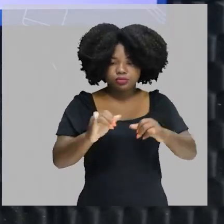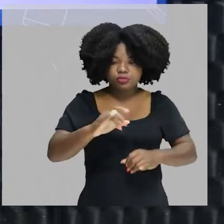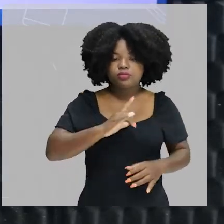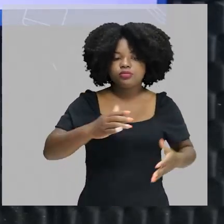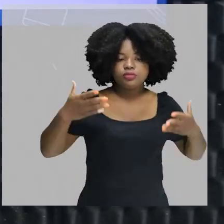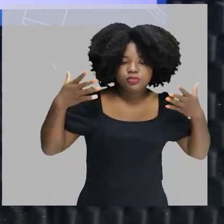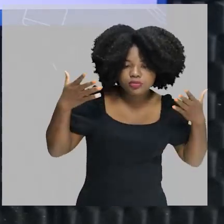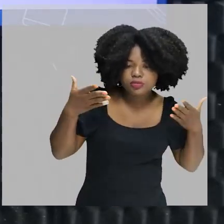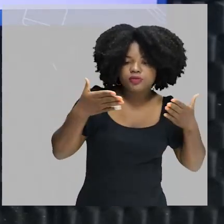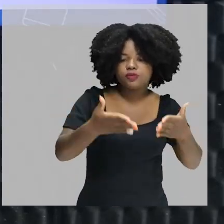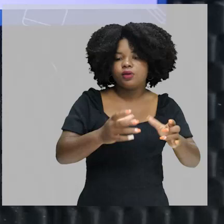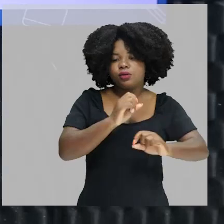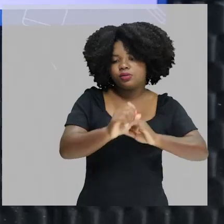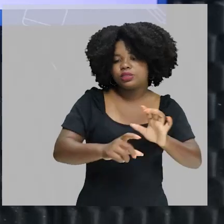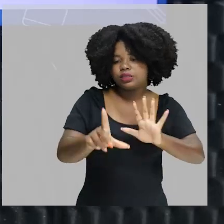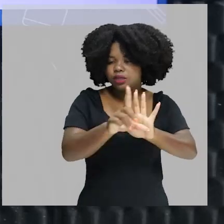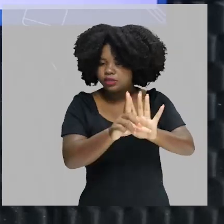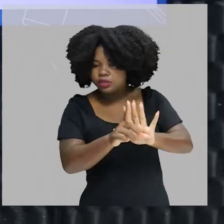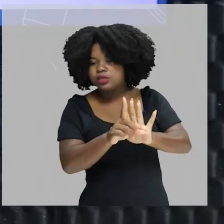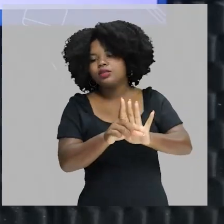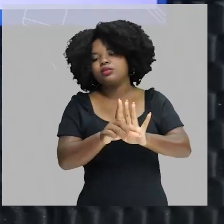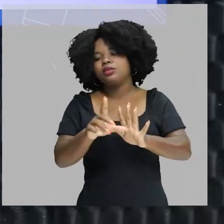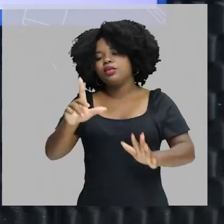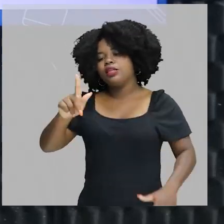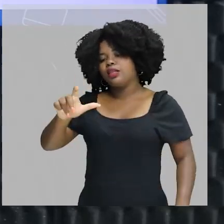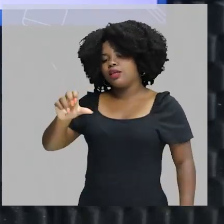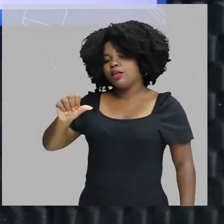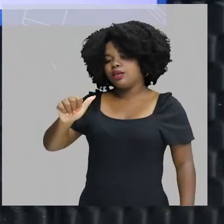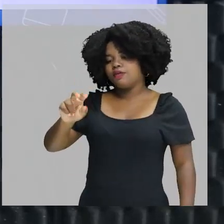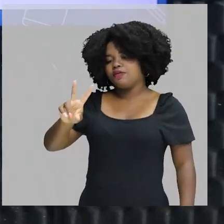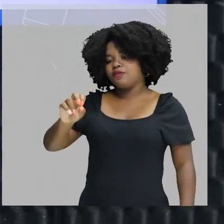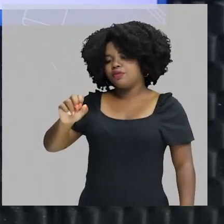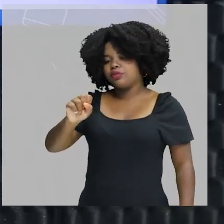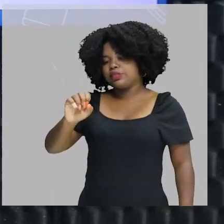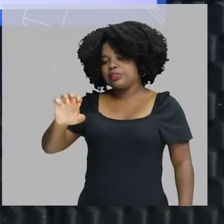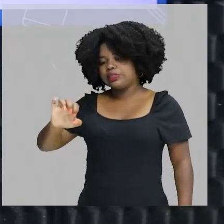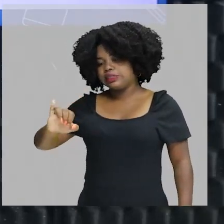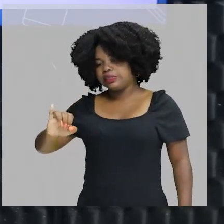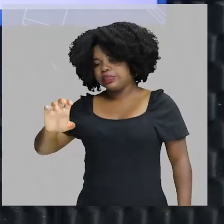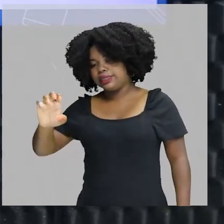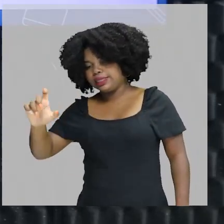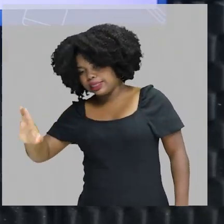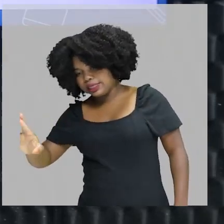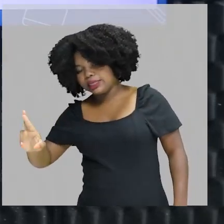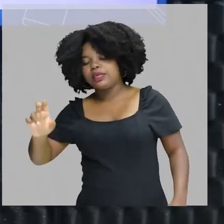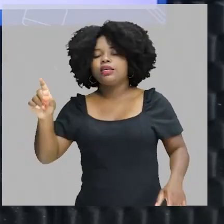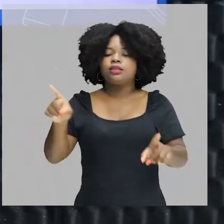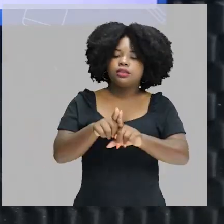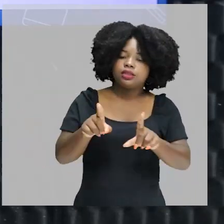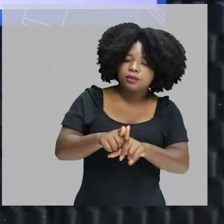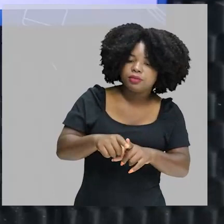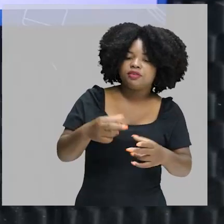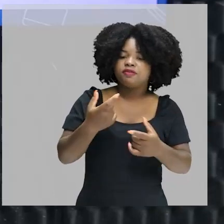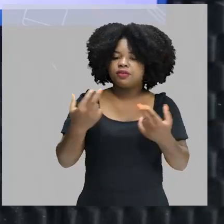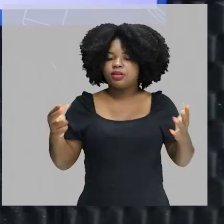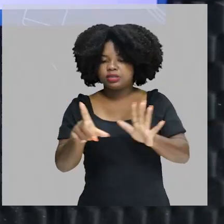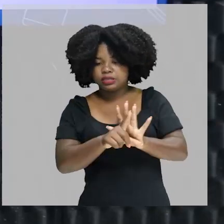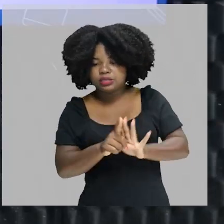pautado nas leis ponderais, lei de Lavoisier, lei de Proust, ou seja, conservação da